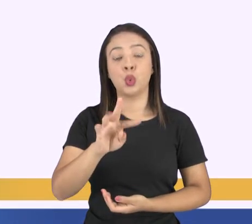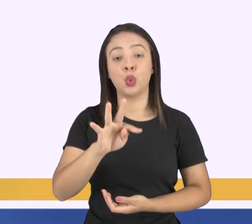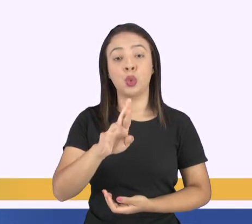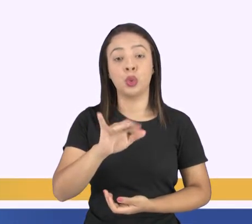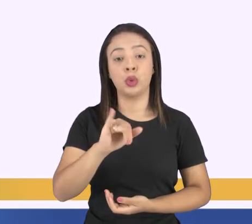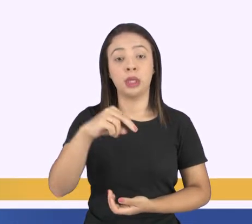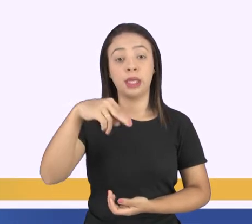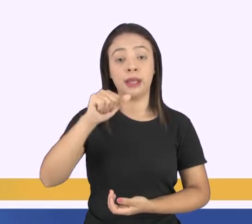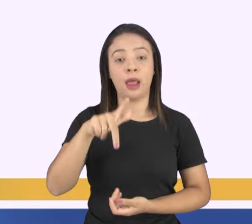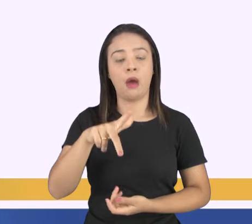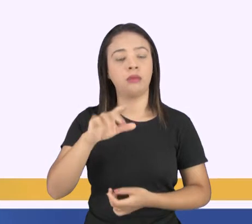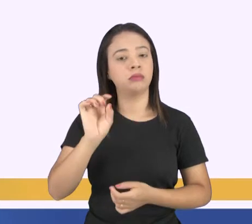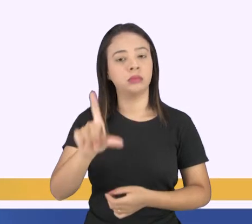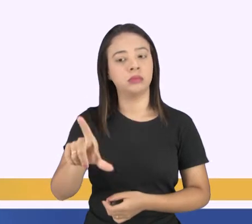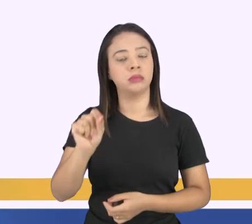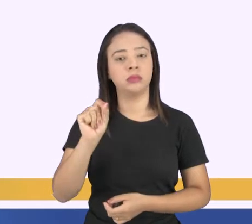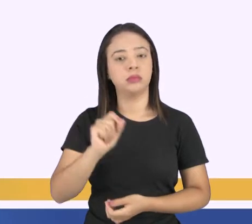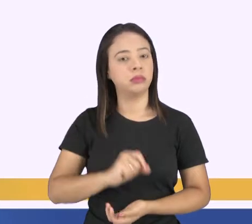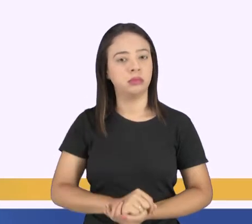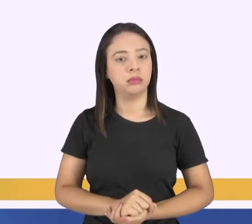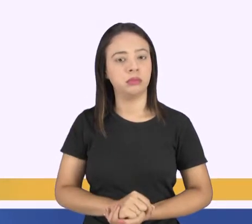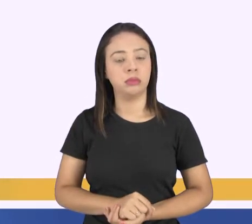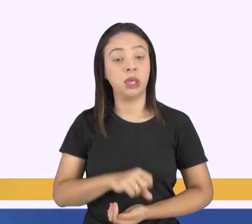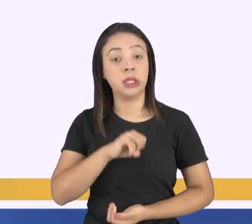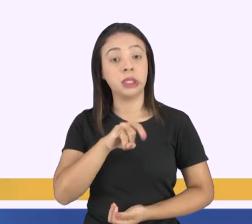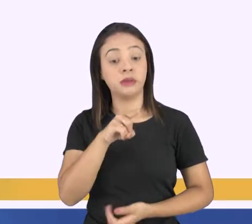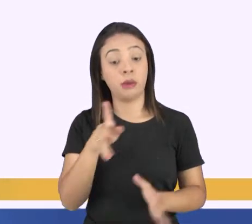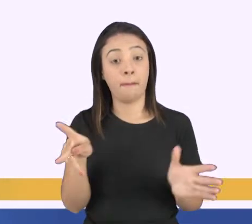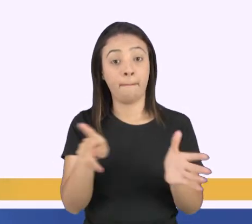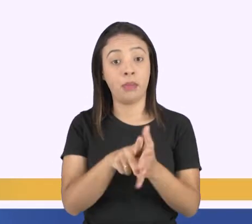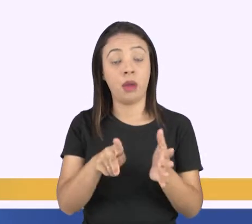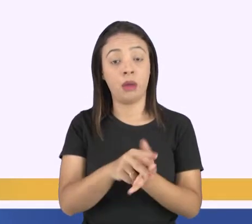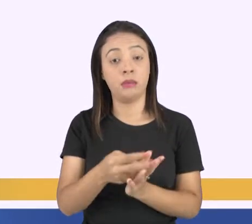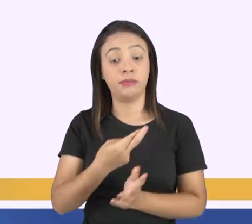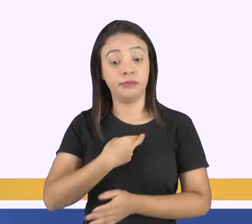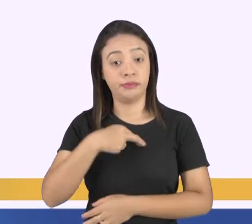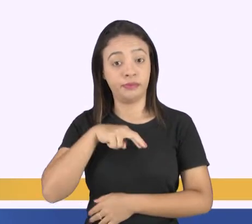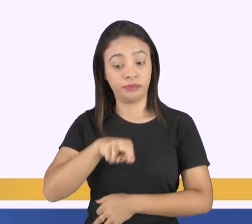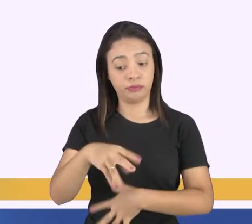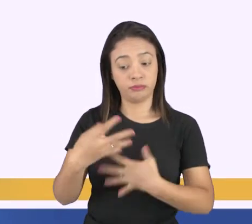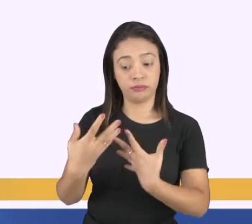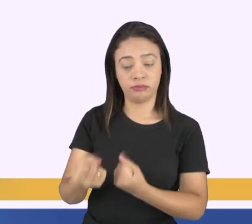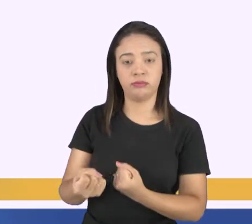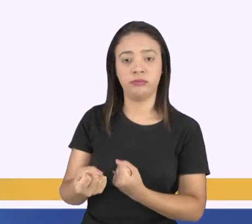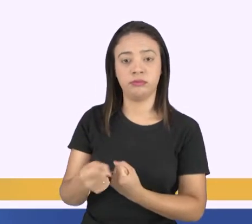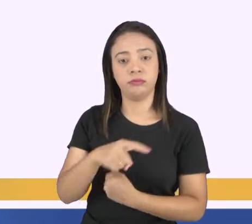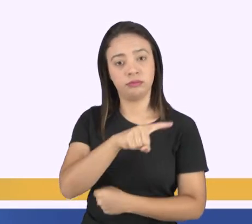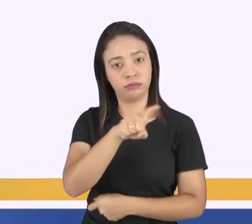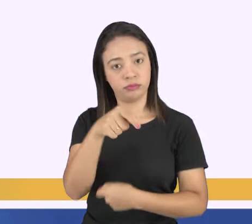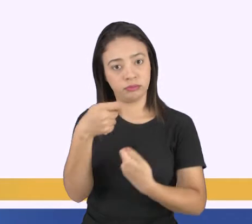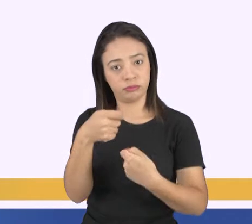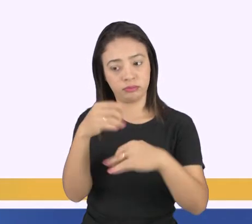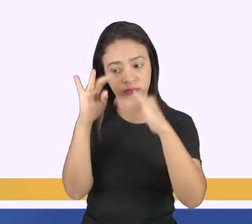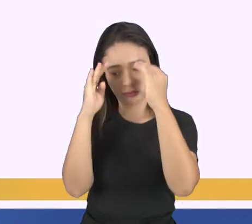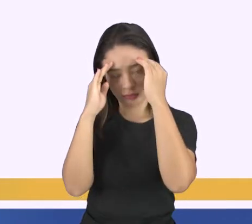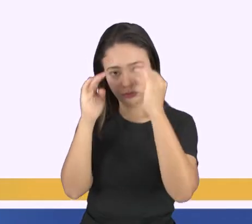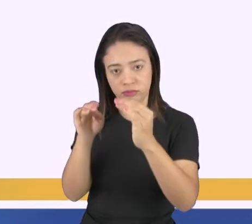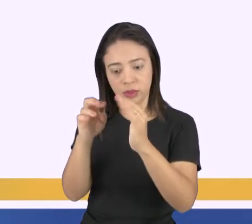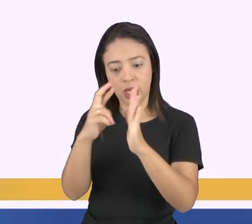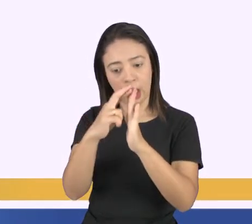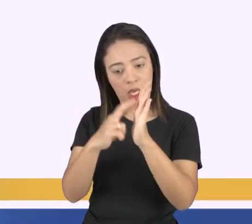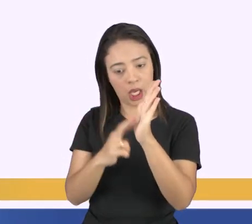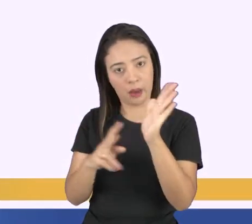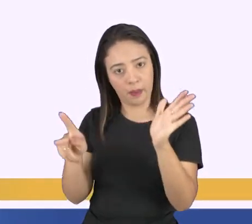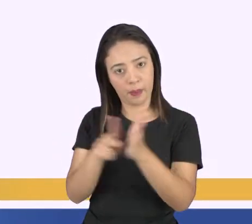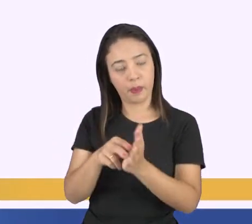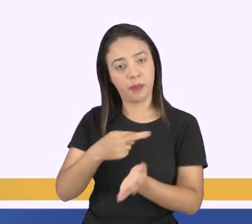princípio religioso, você se identifica com aquela religião, com aquela doutrina, você tem que cumprir aquela doutrina, porque